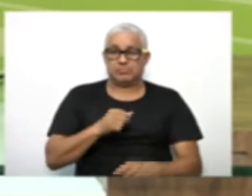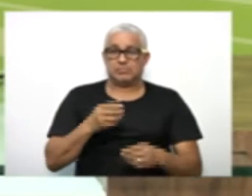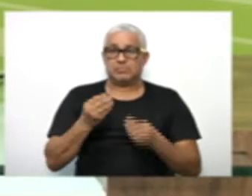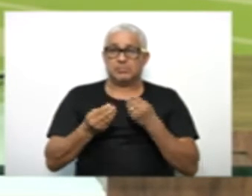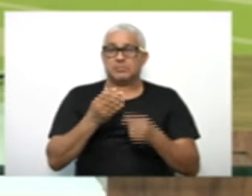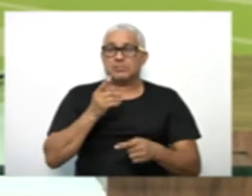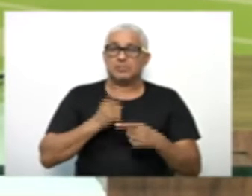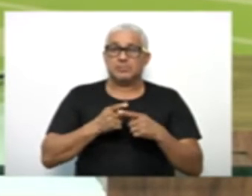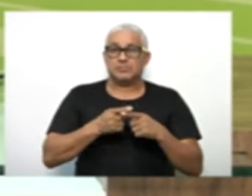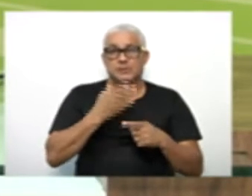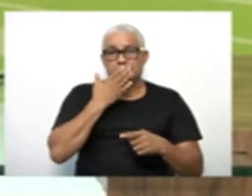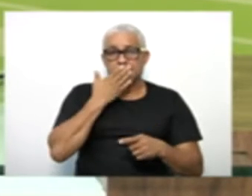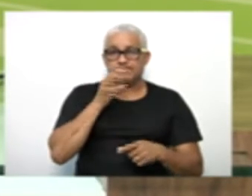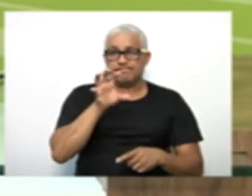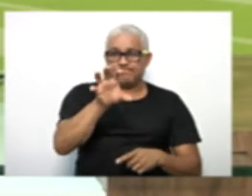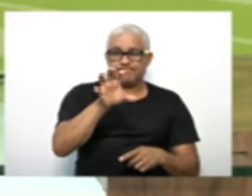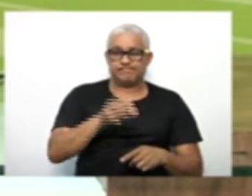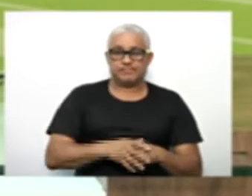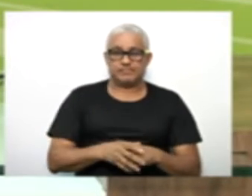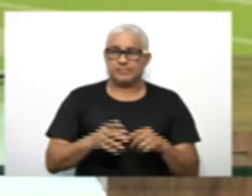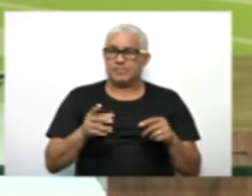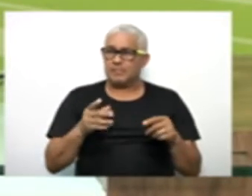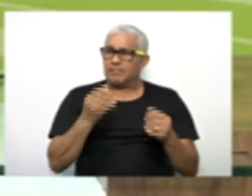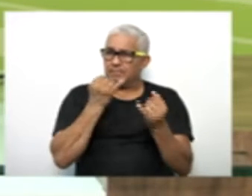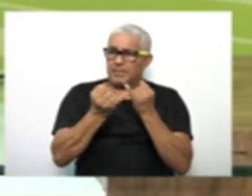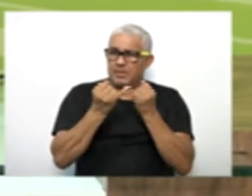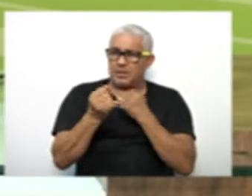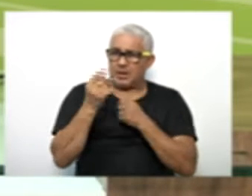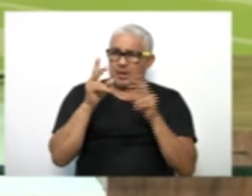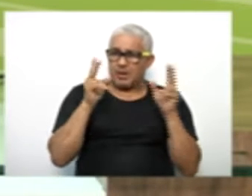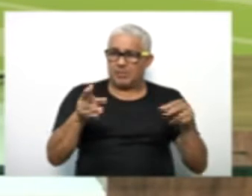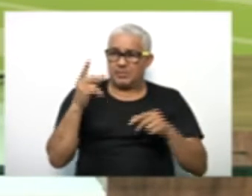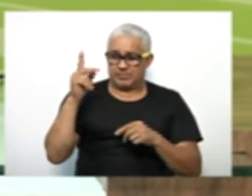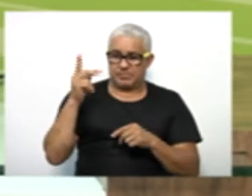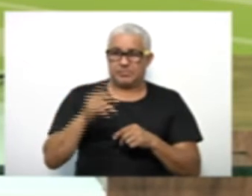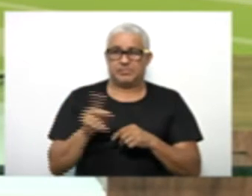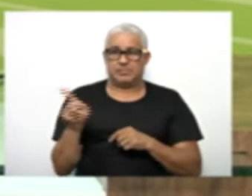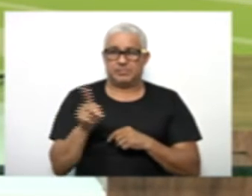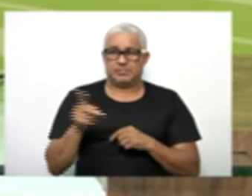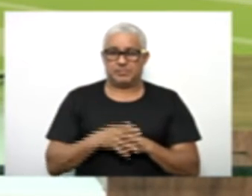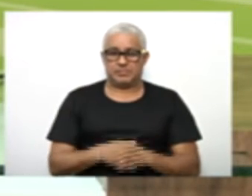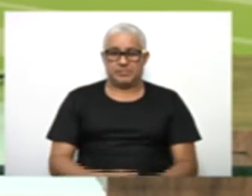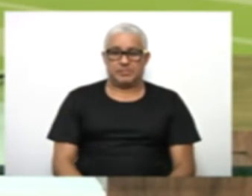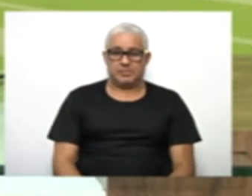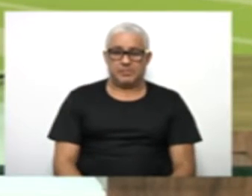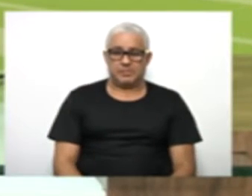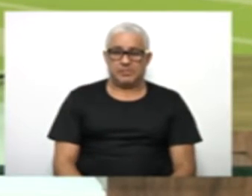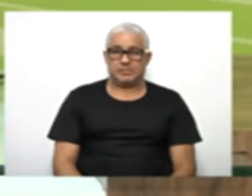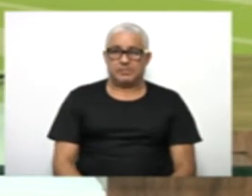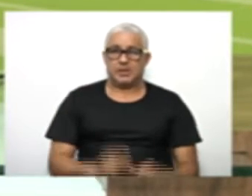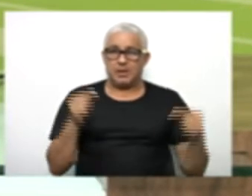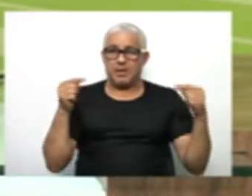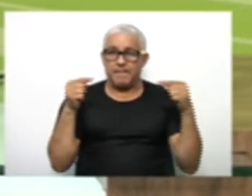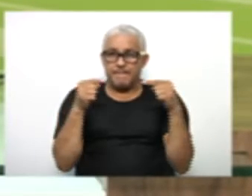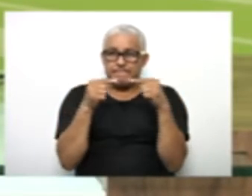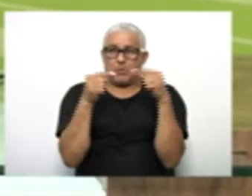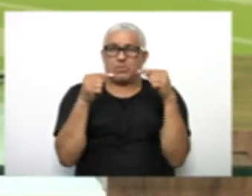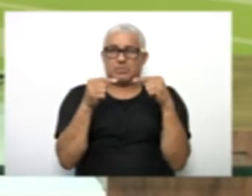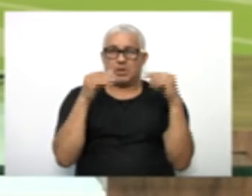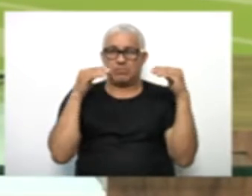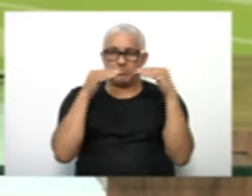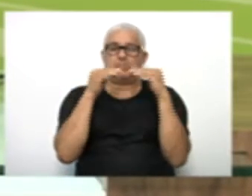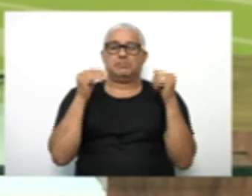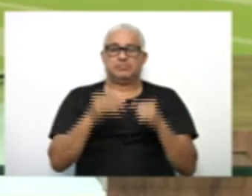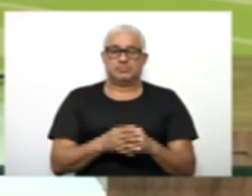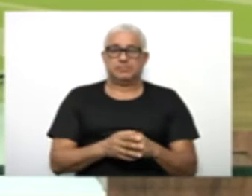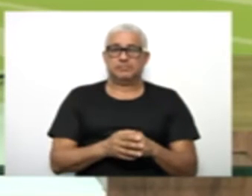Josiele abordou foi bem semelhante ao que o senhor abordou aí. Então, vai dar essa explicação resumida para todos. Então,